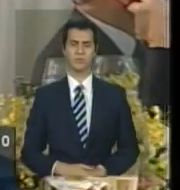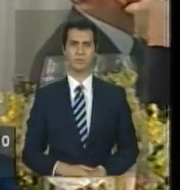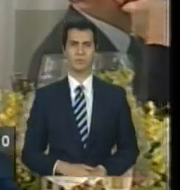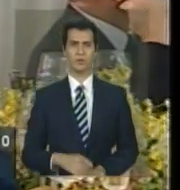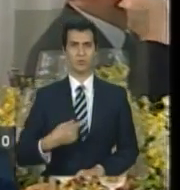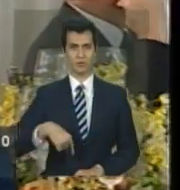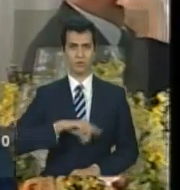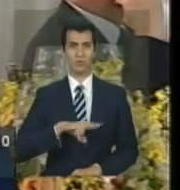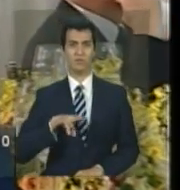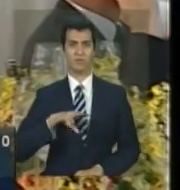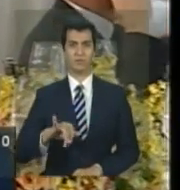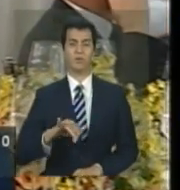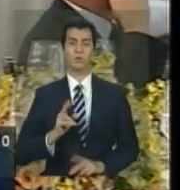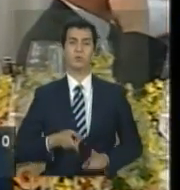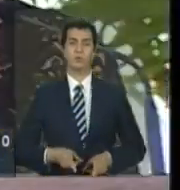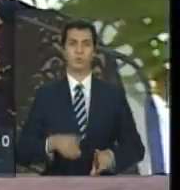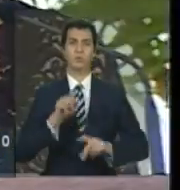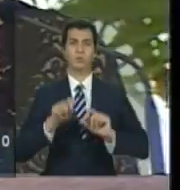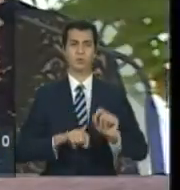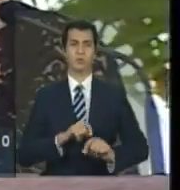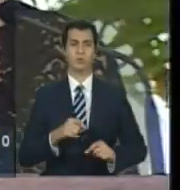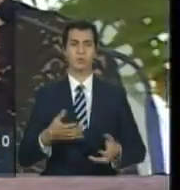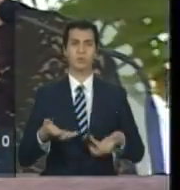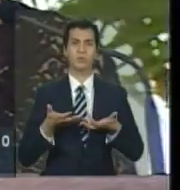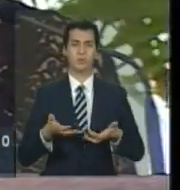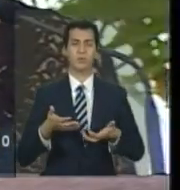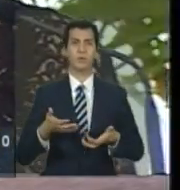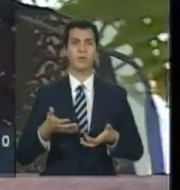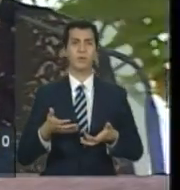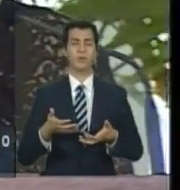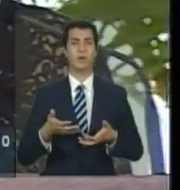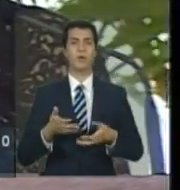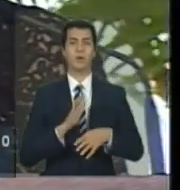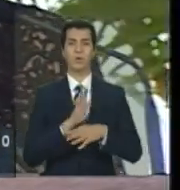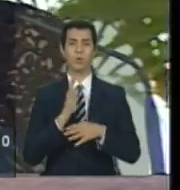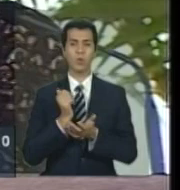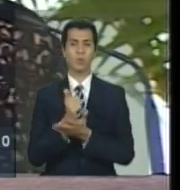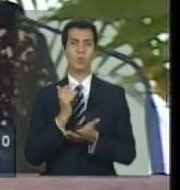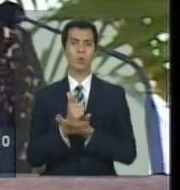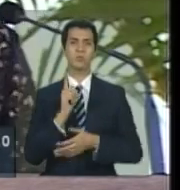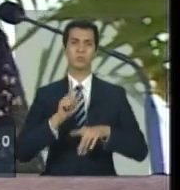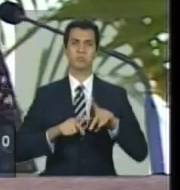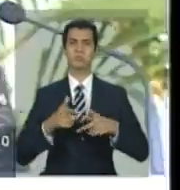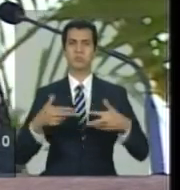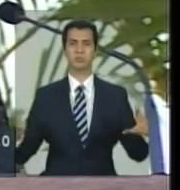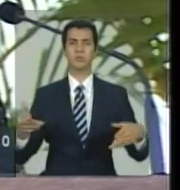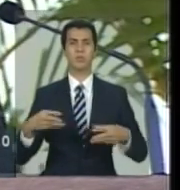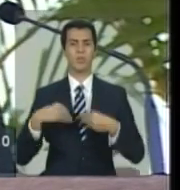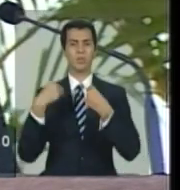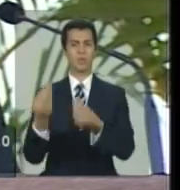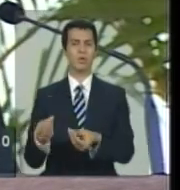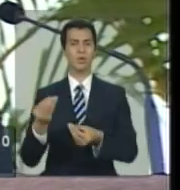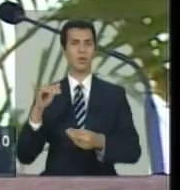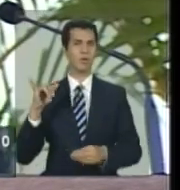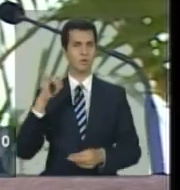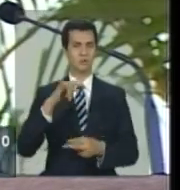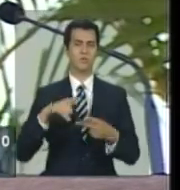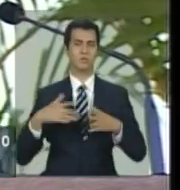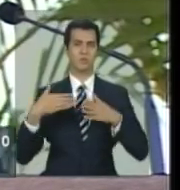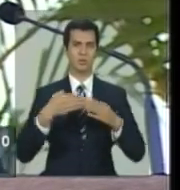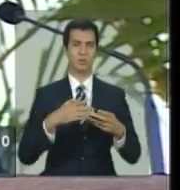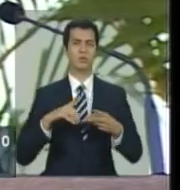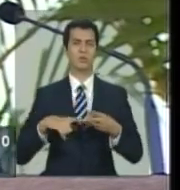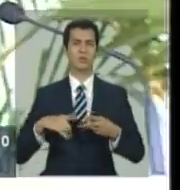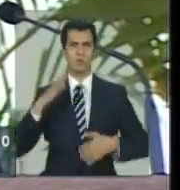com os projetos de renovação dos equipamentos da Marinha, do Exército e da Aeronáutica. Isso nos permitirá aumentar